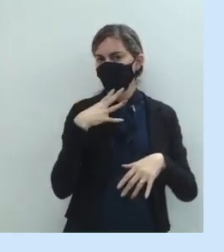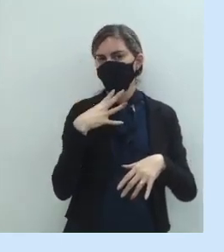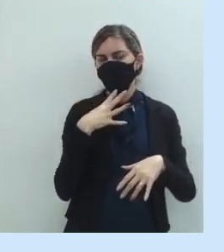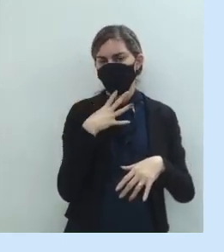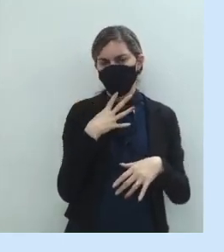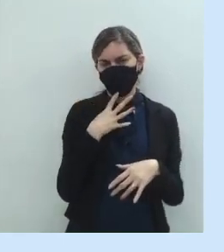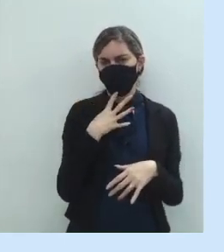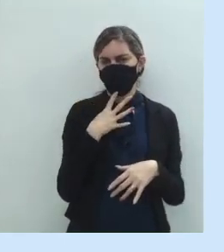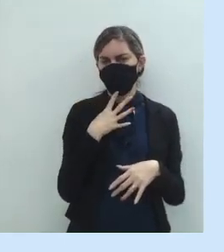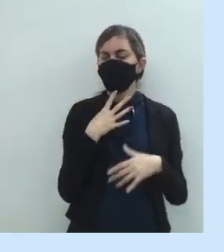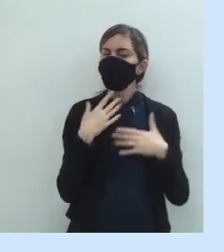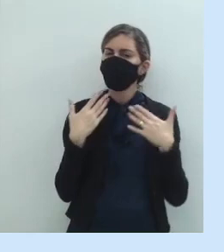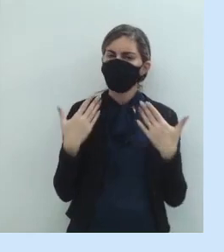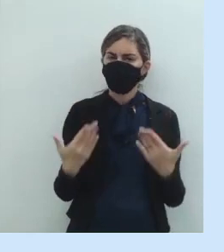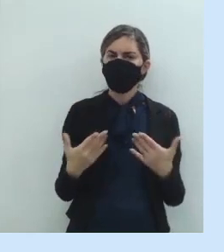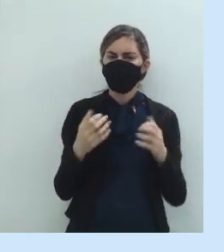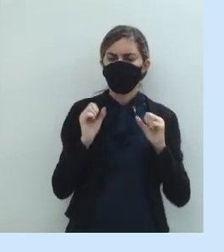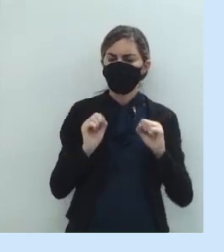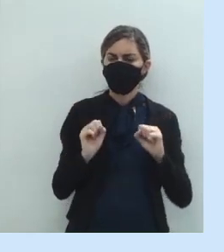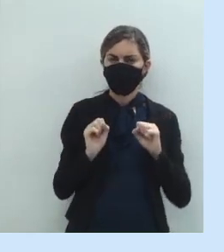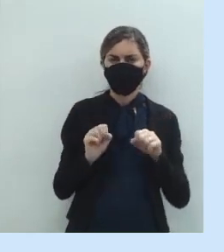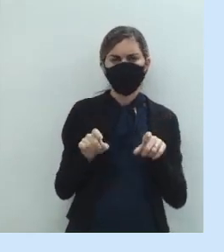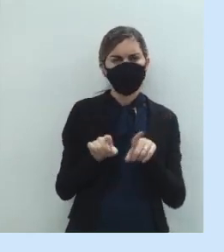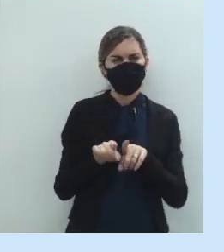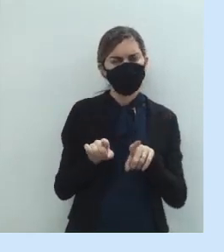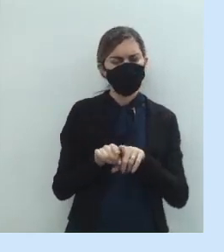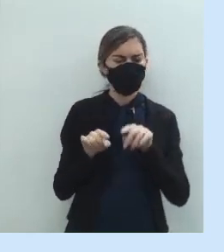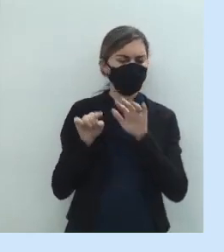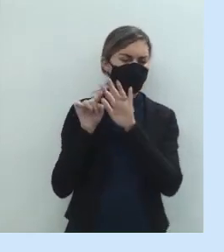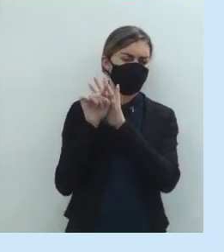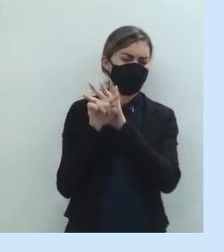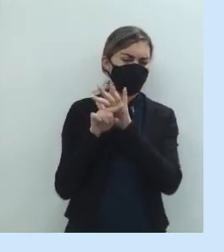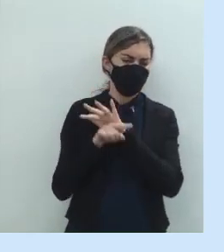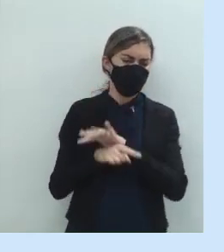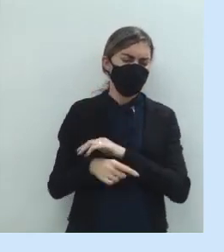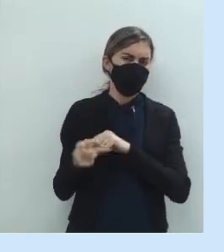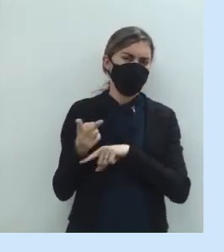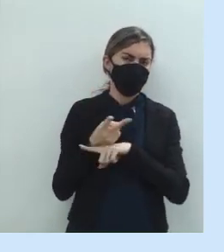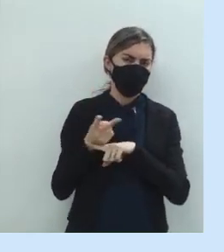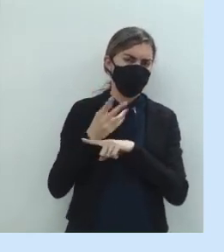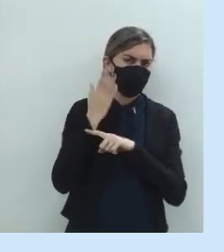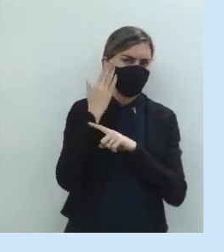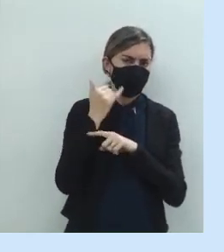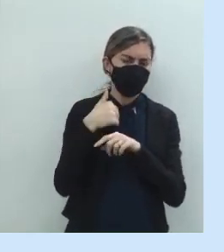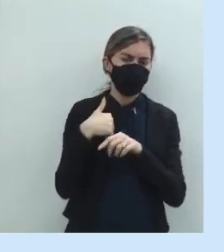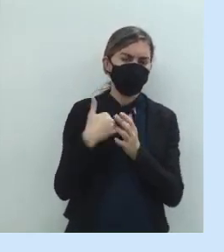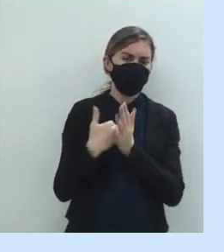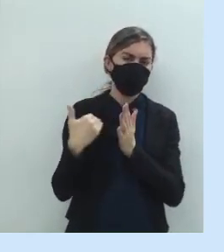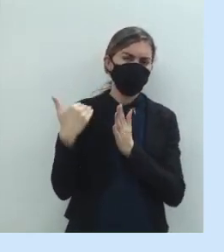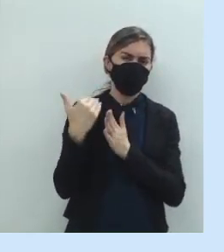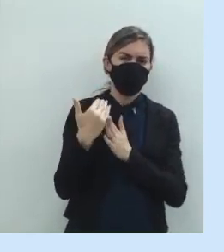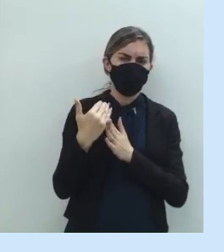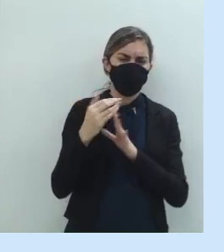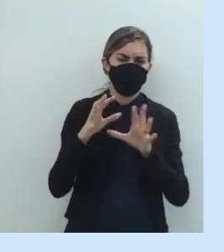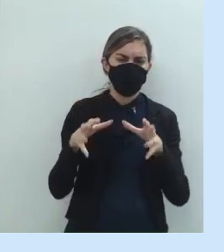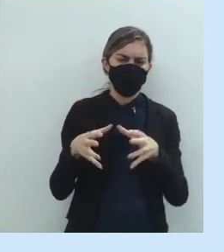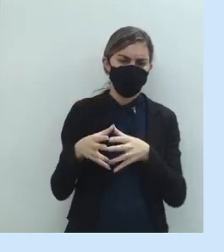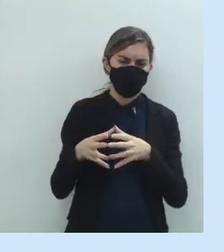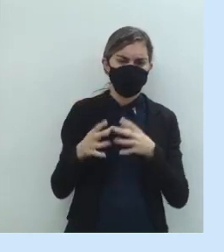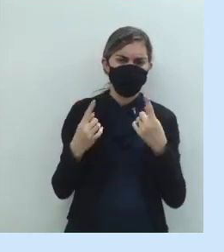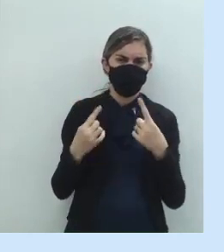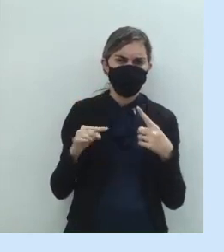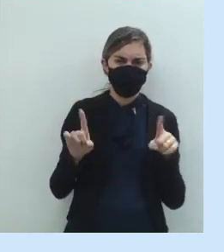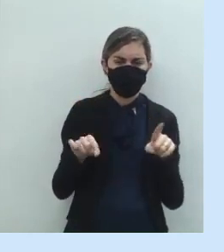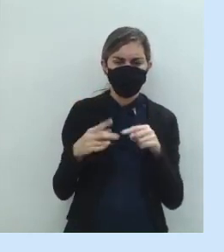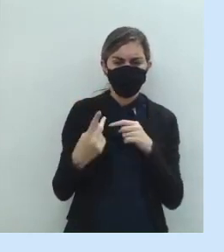E aí vocês podem também pesquisar, procurar saber mais sobre os coletivos de música do